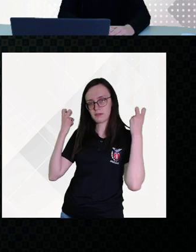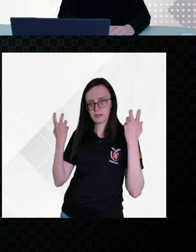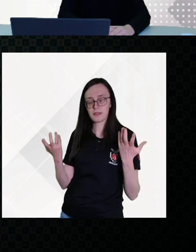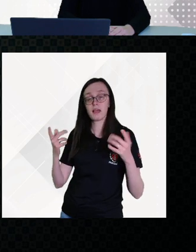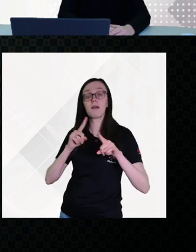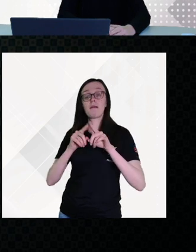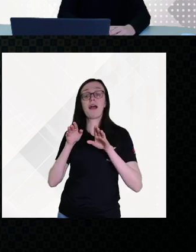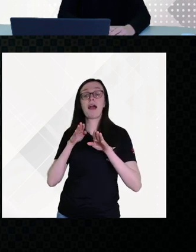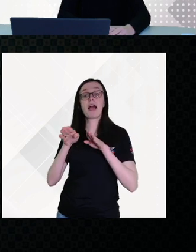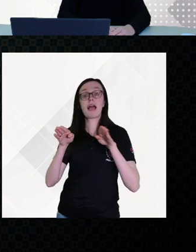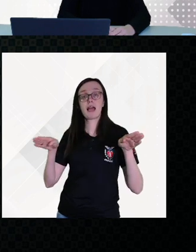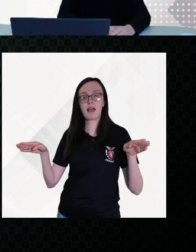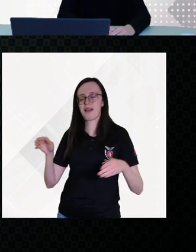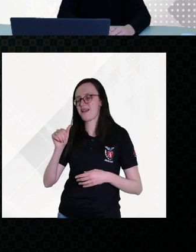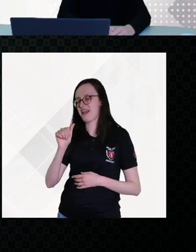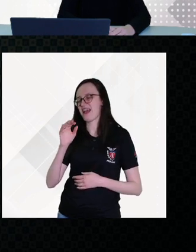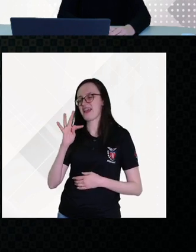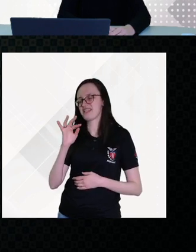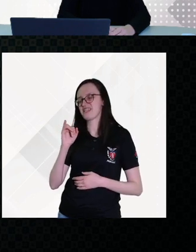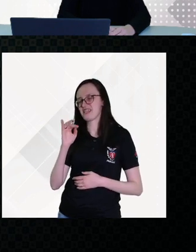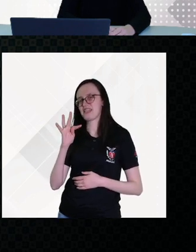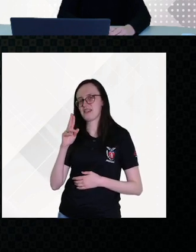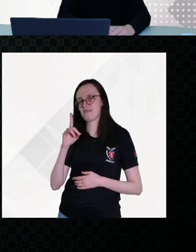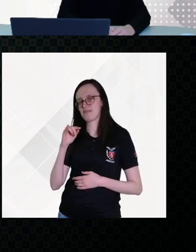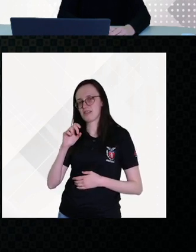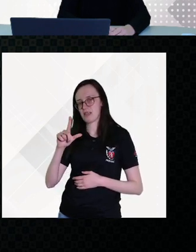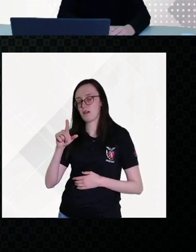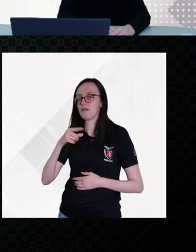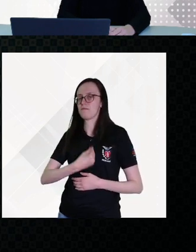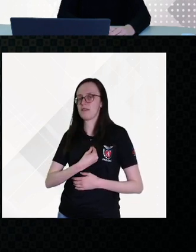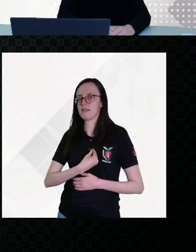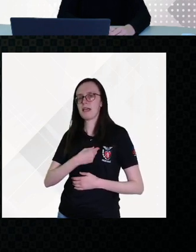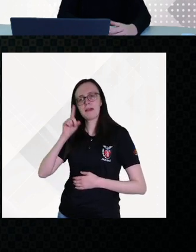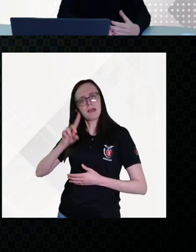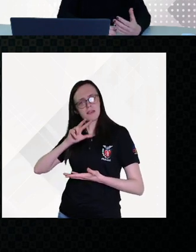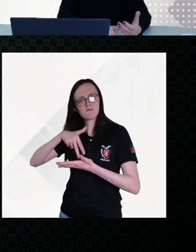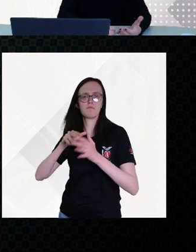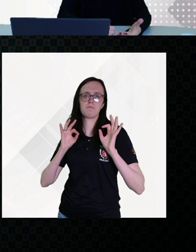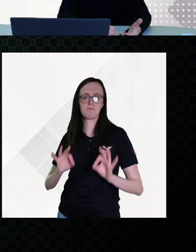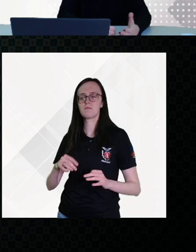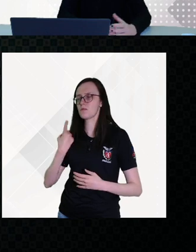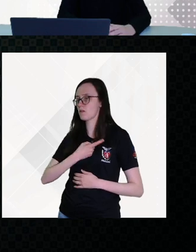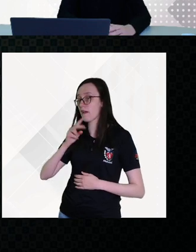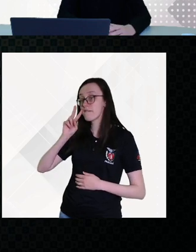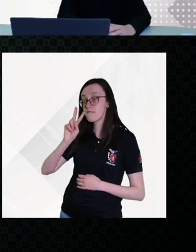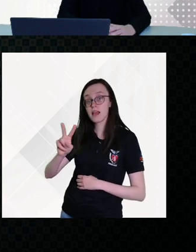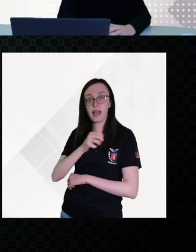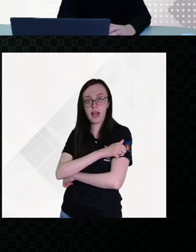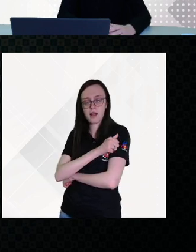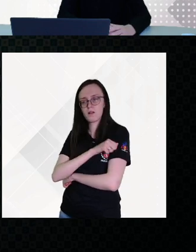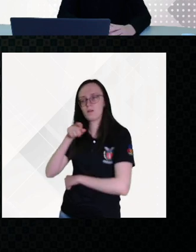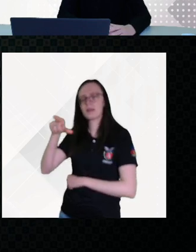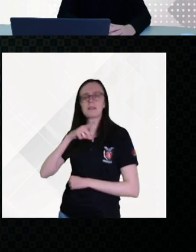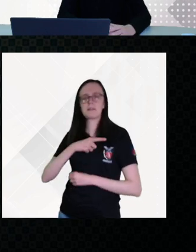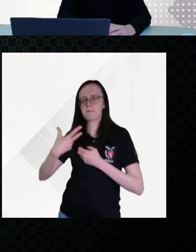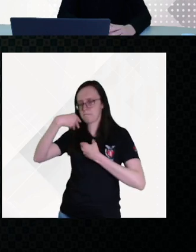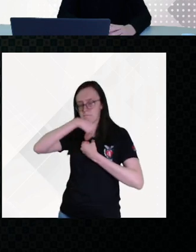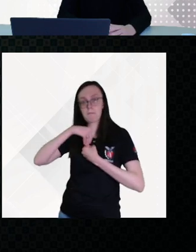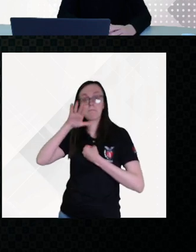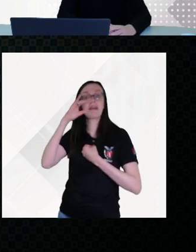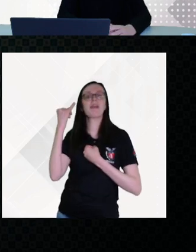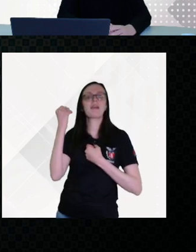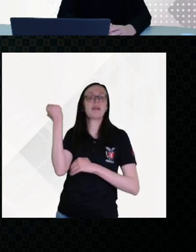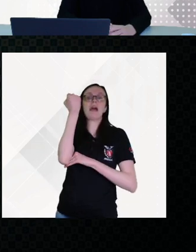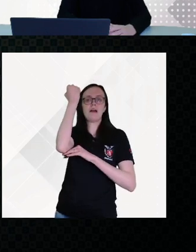a acessibilidade atitudinal, ela é muito presente. Tá? Ao ver um estudante que tem uma lesão mais